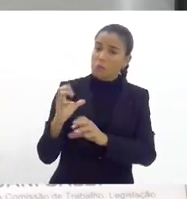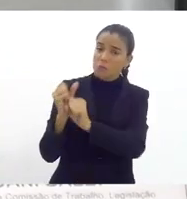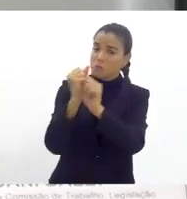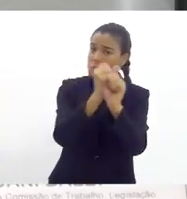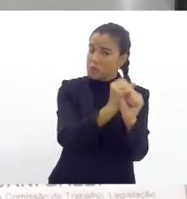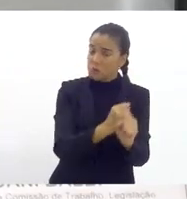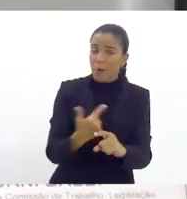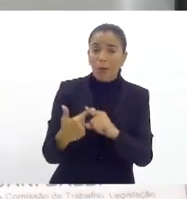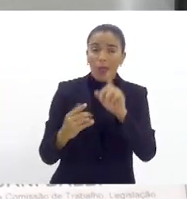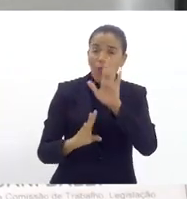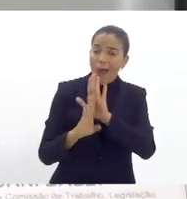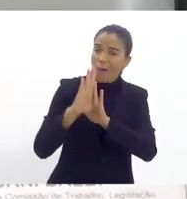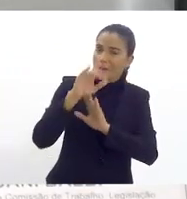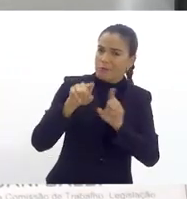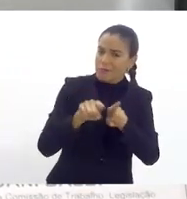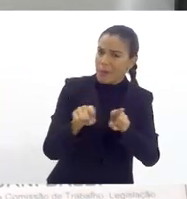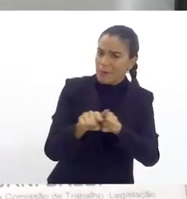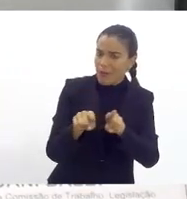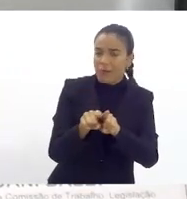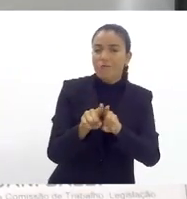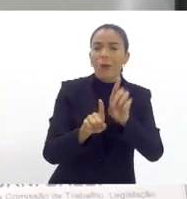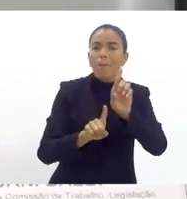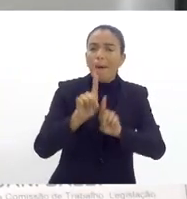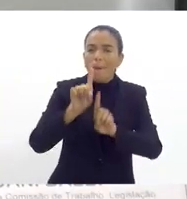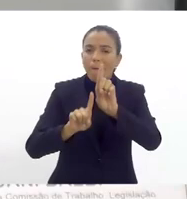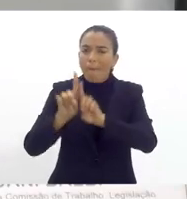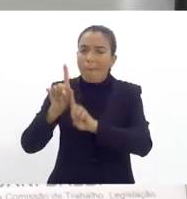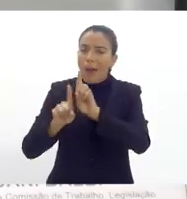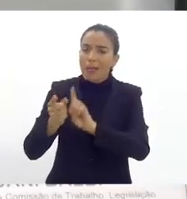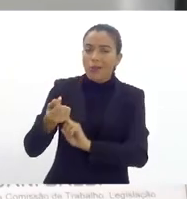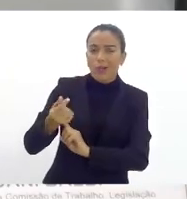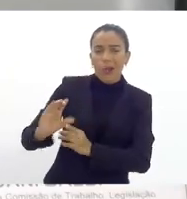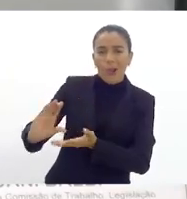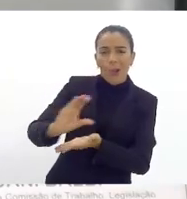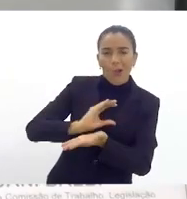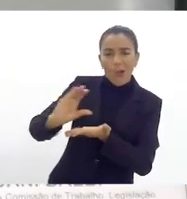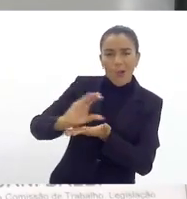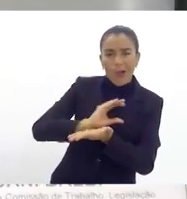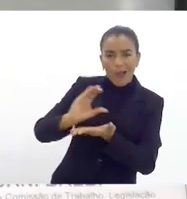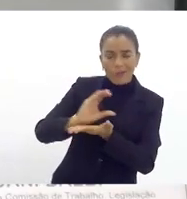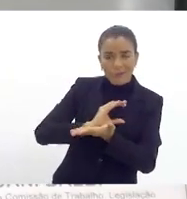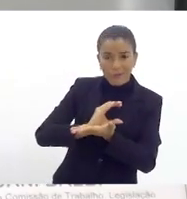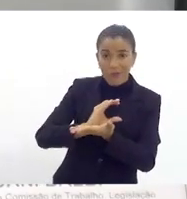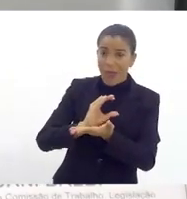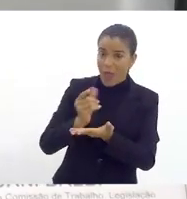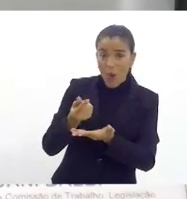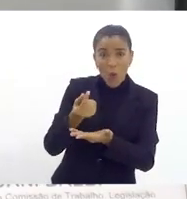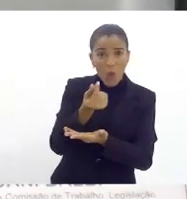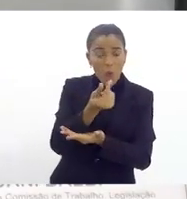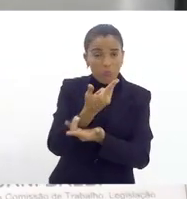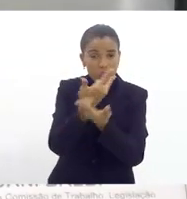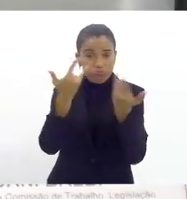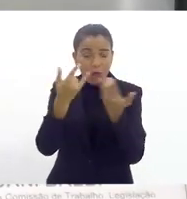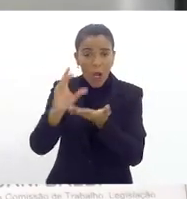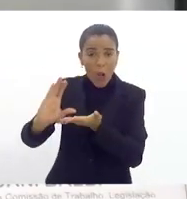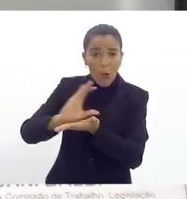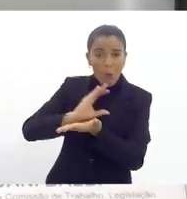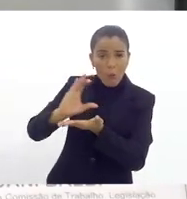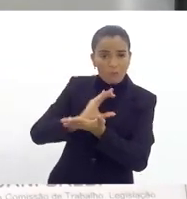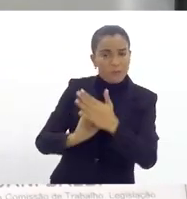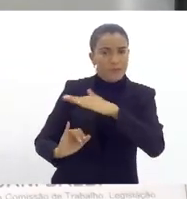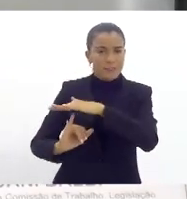o aumento também da taxa percentual média de lucratividade o aumento é dos lucros dessas instituições